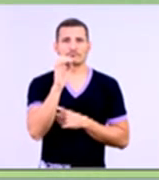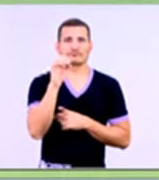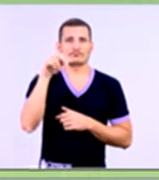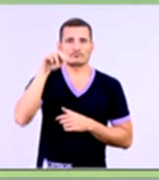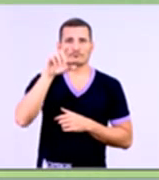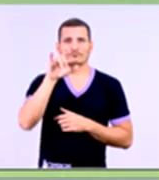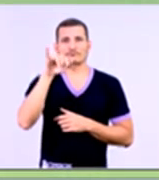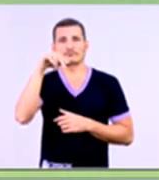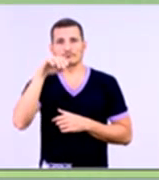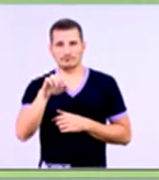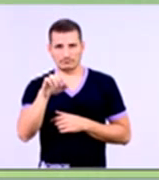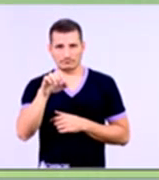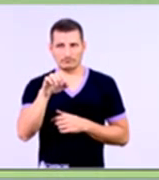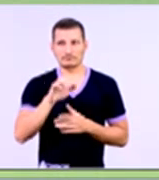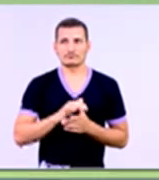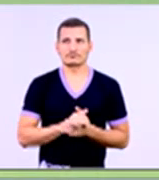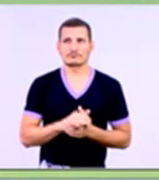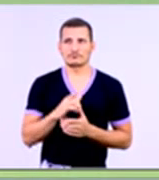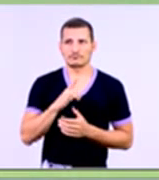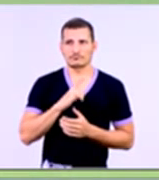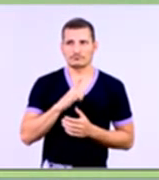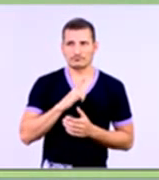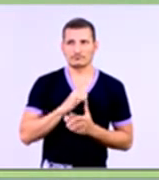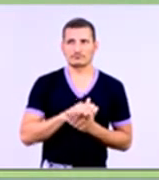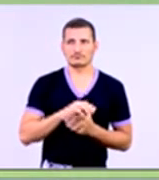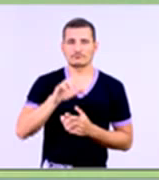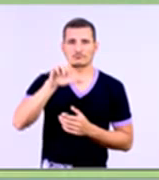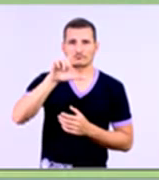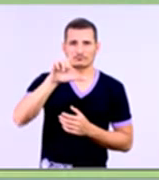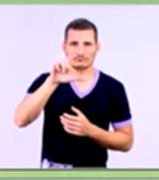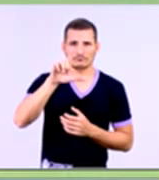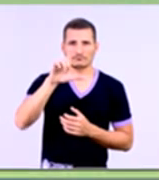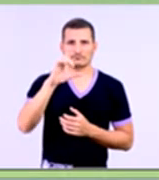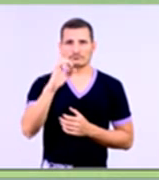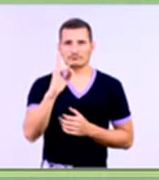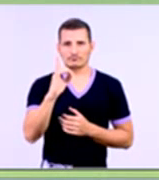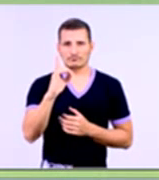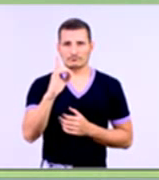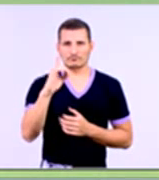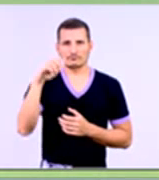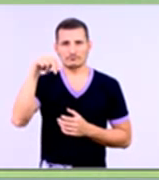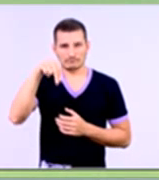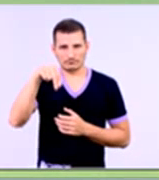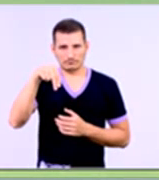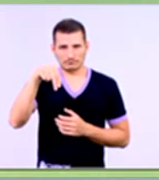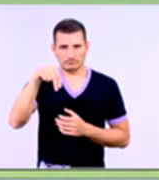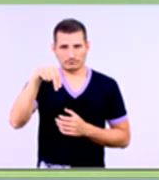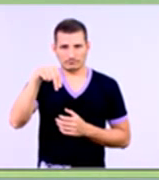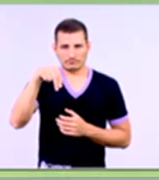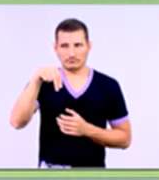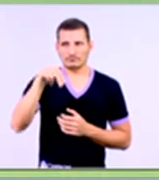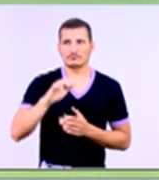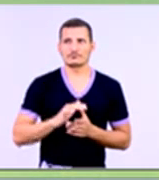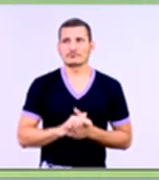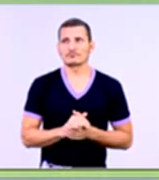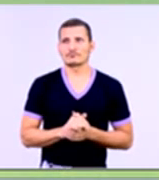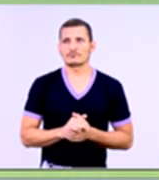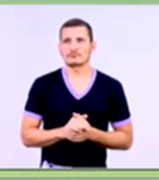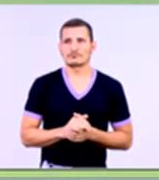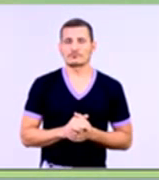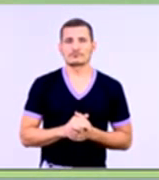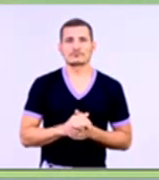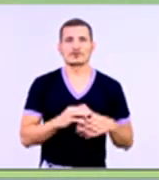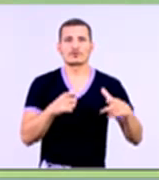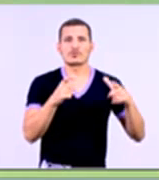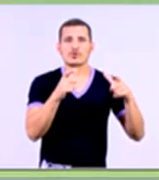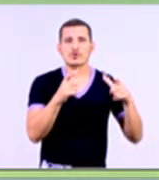E nós temos ainda o Local Delivery Network, que é trabalhar com ele, que é o LDN, que é trabalhar com ele